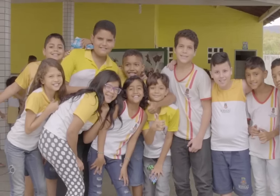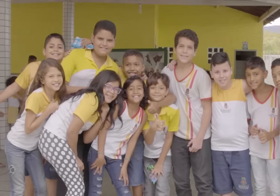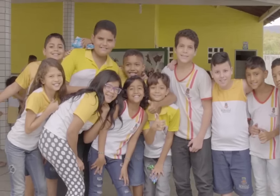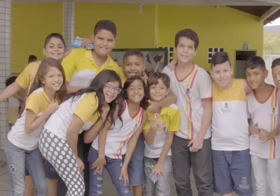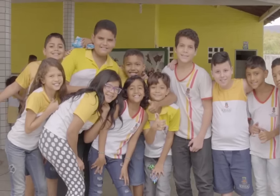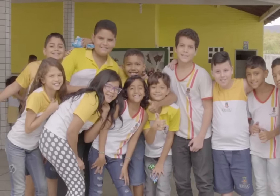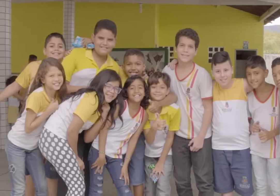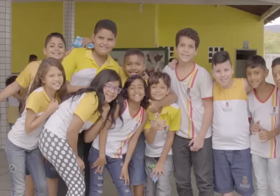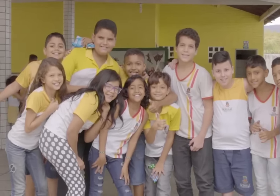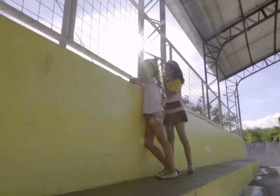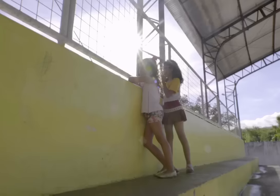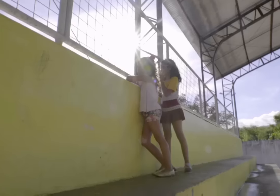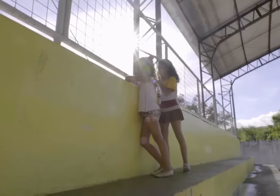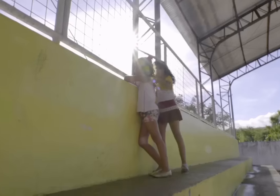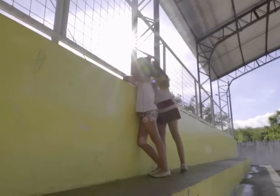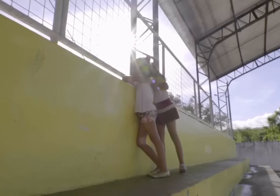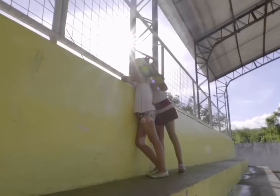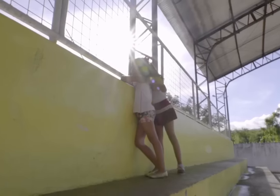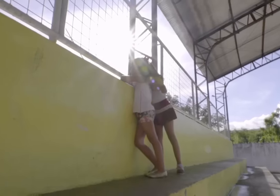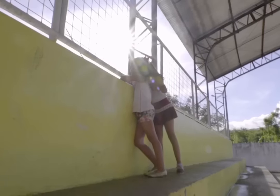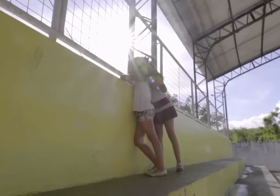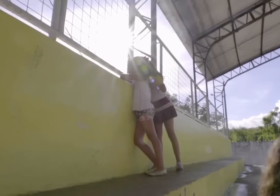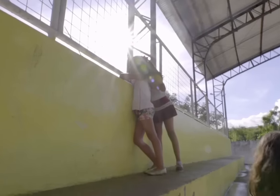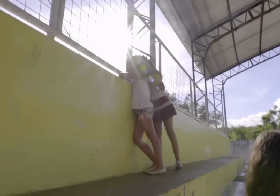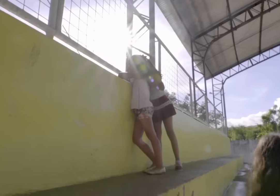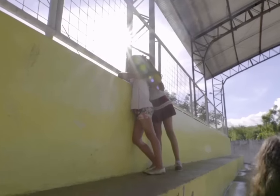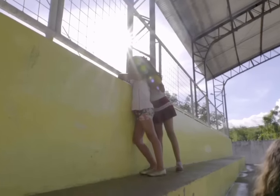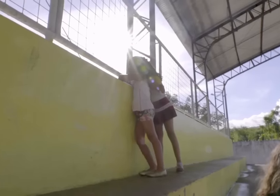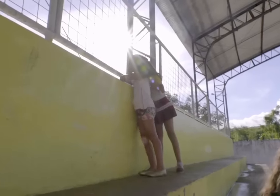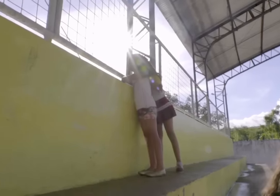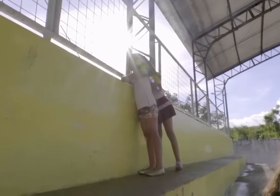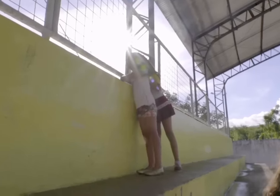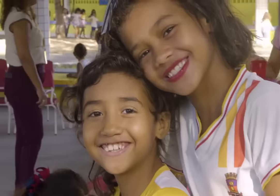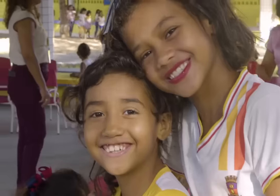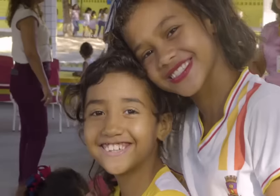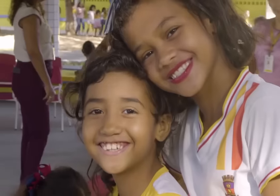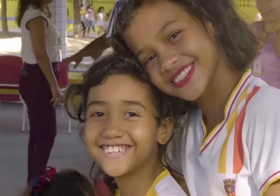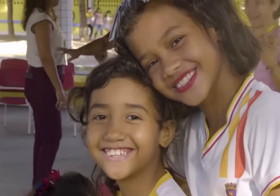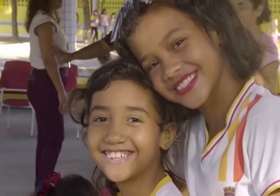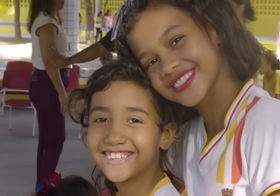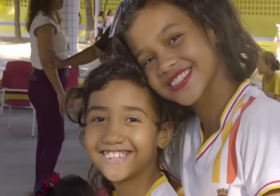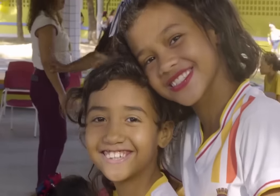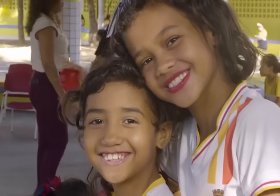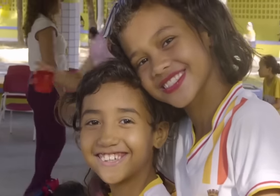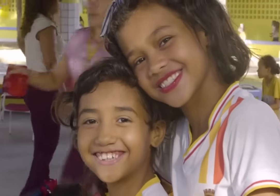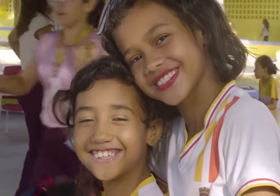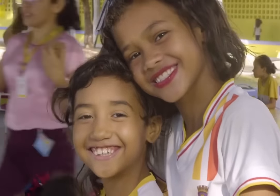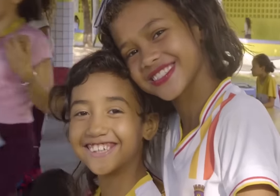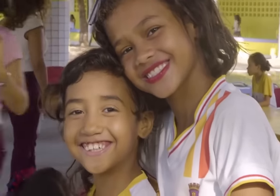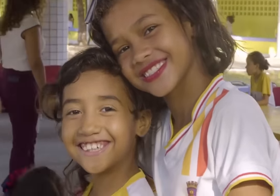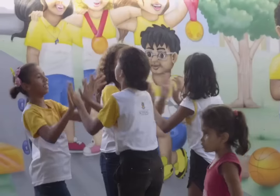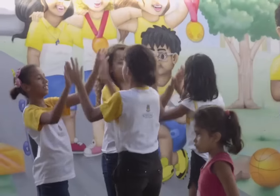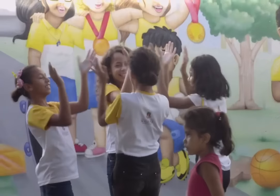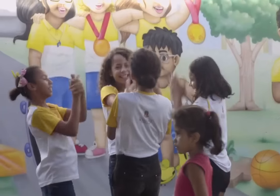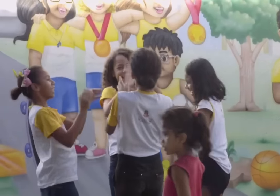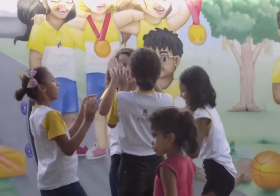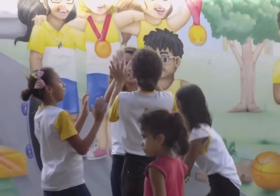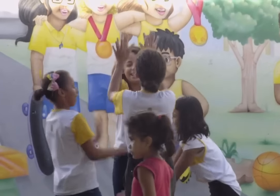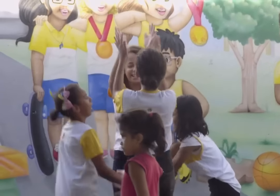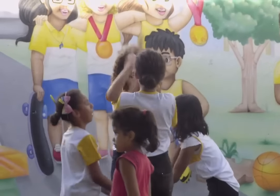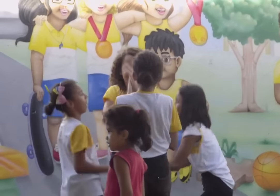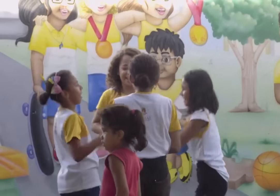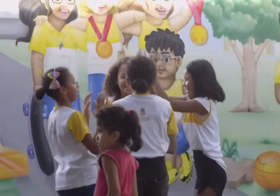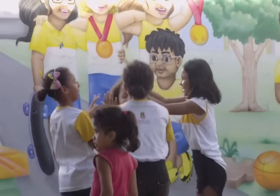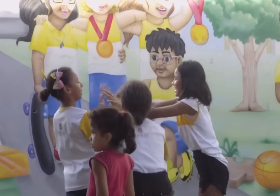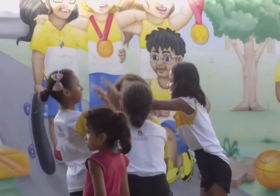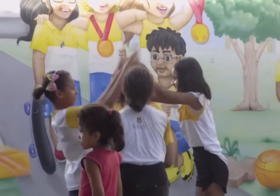superação, de desejo, de querer cursar uma faculdade, né, de querer ser proativo e protagonista do seu